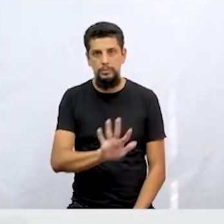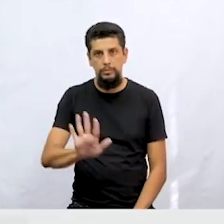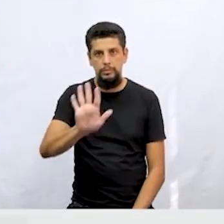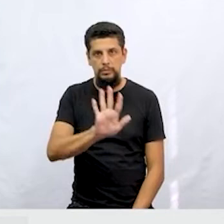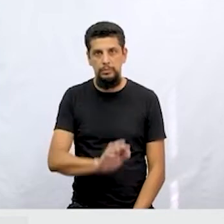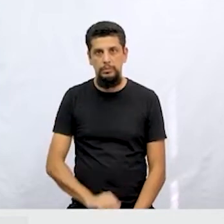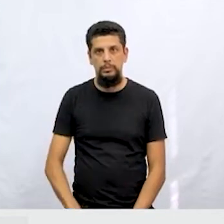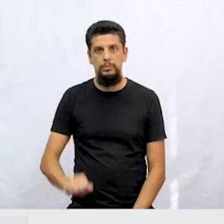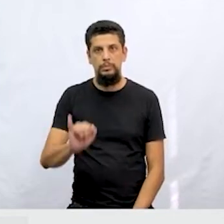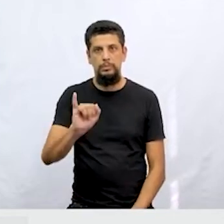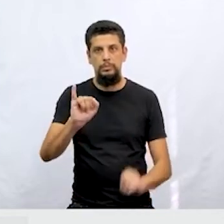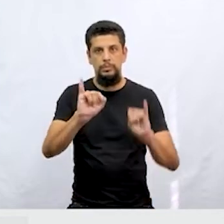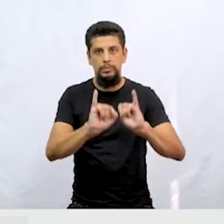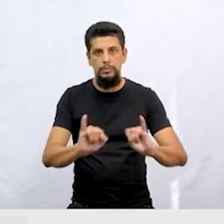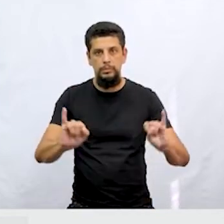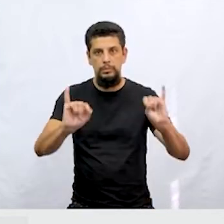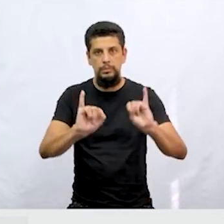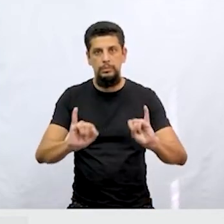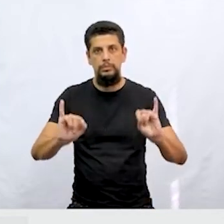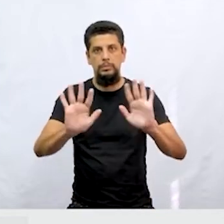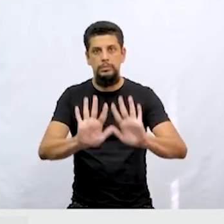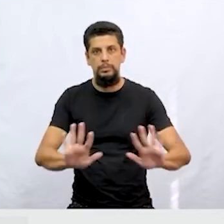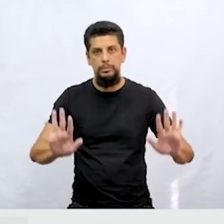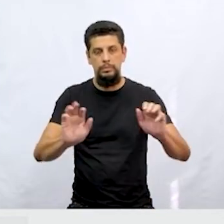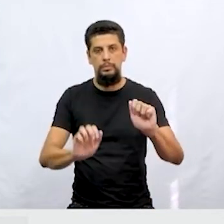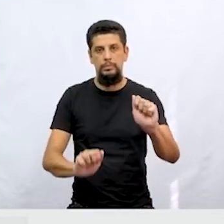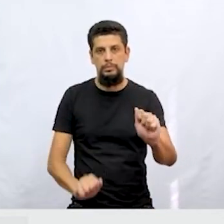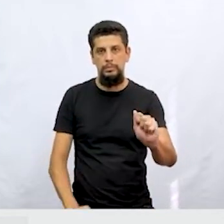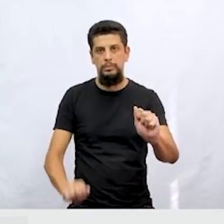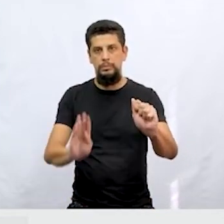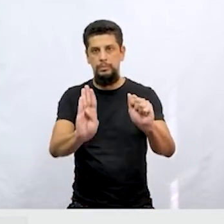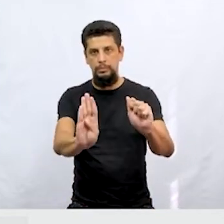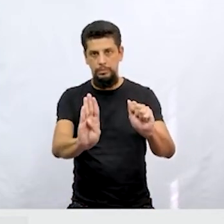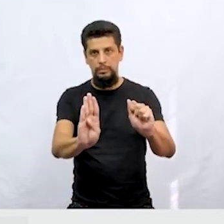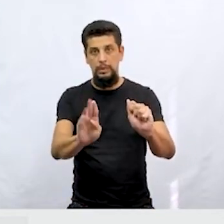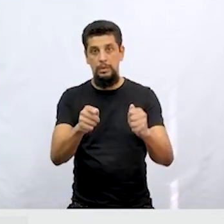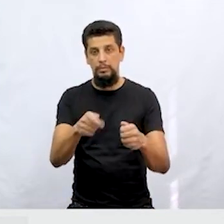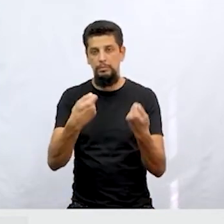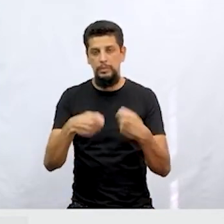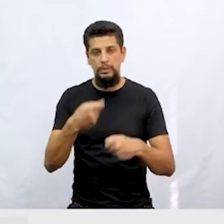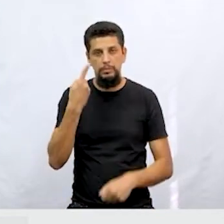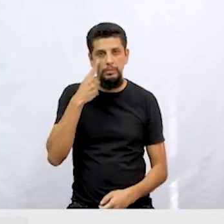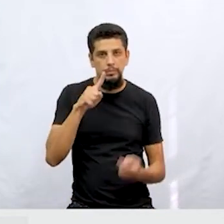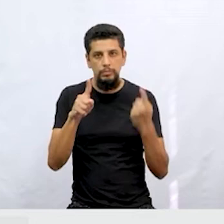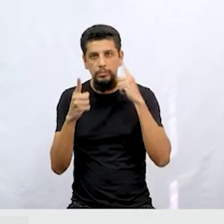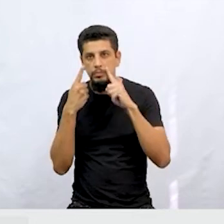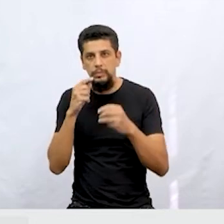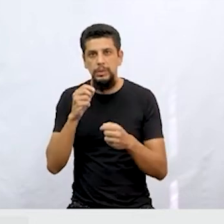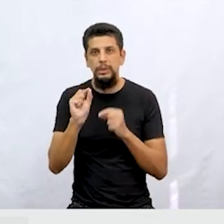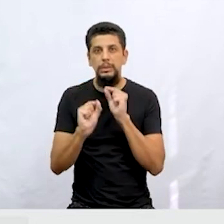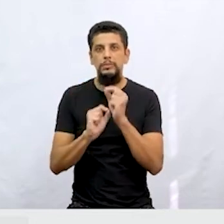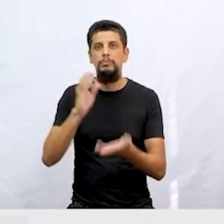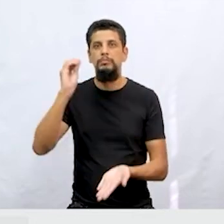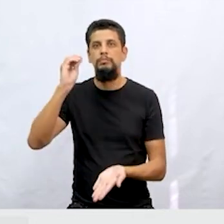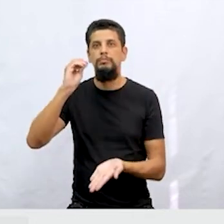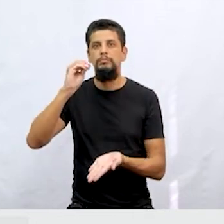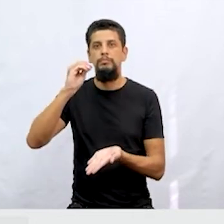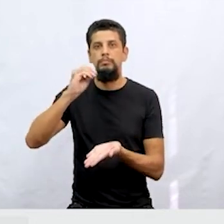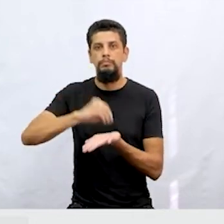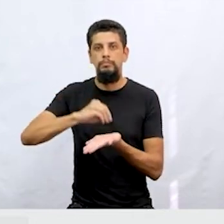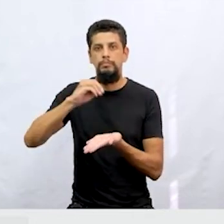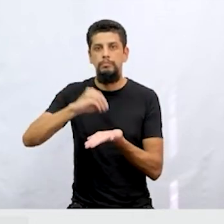A e a imagem B. Vocês vão ter que descobrir quem está